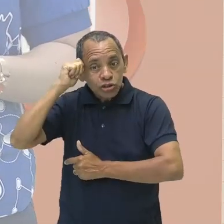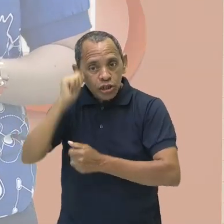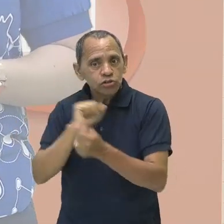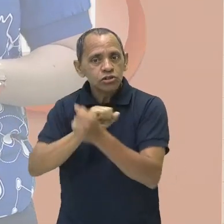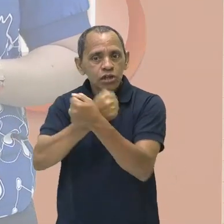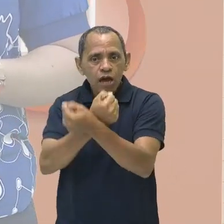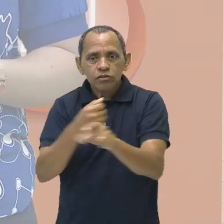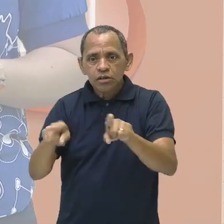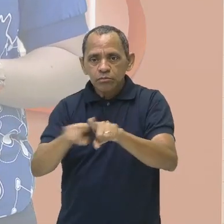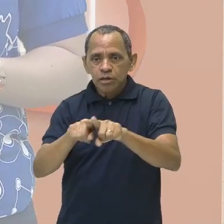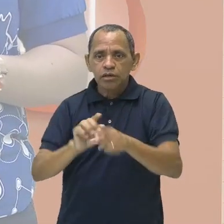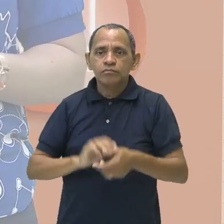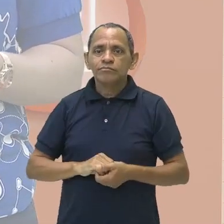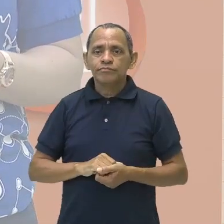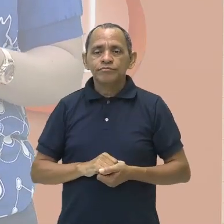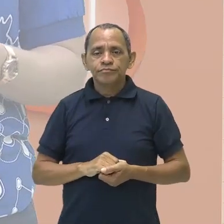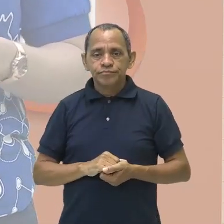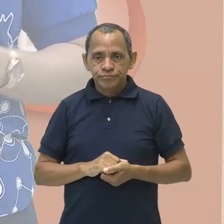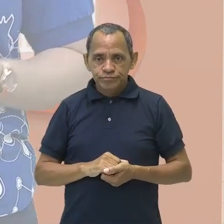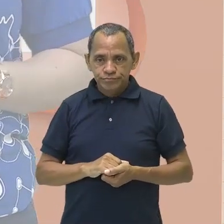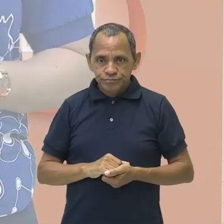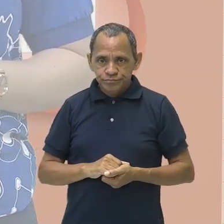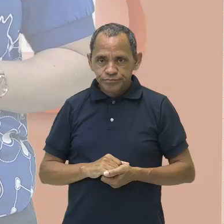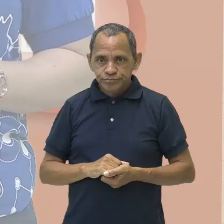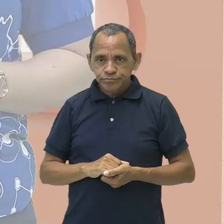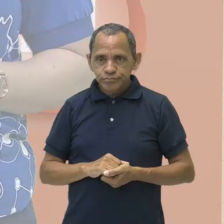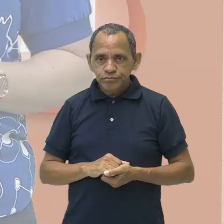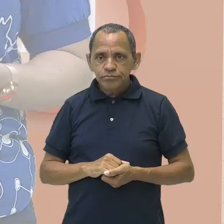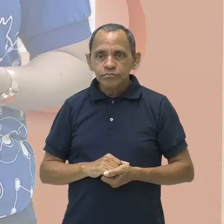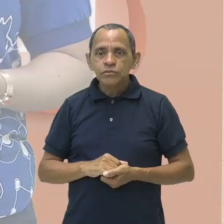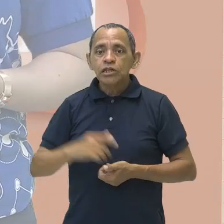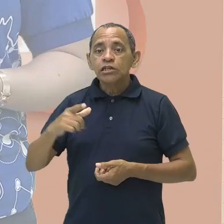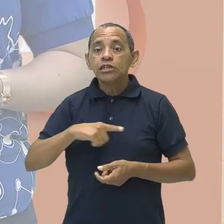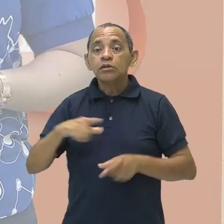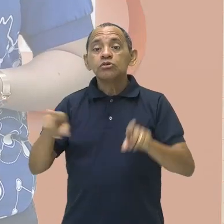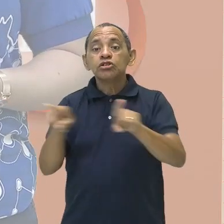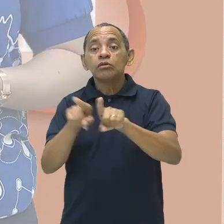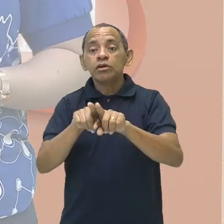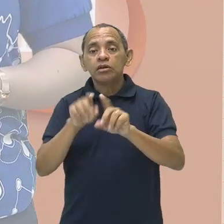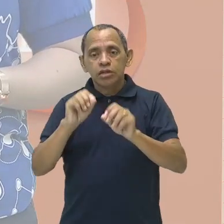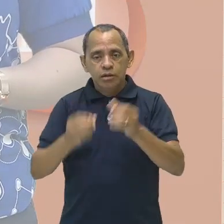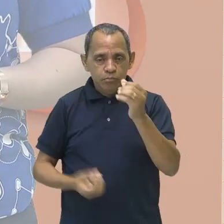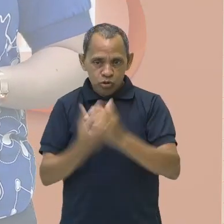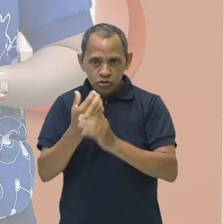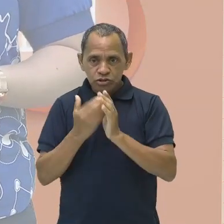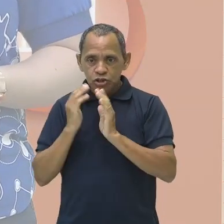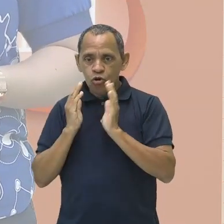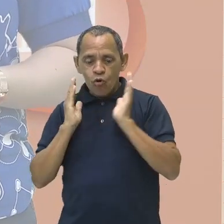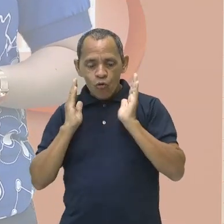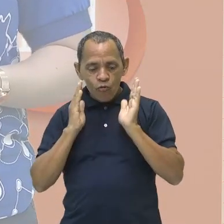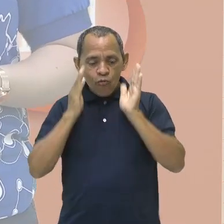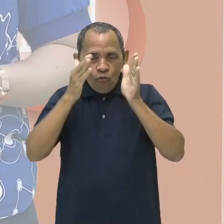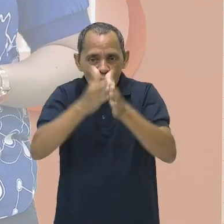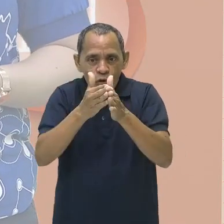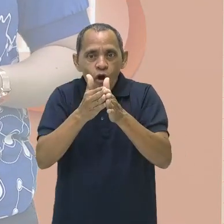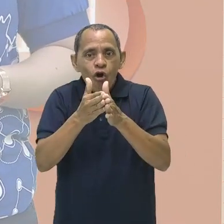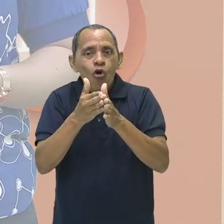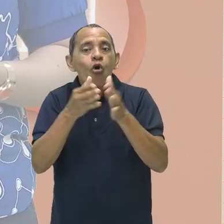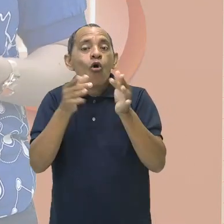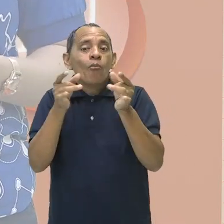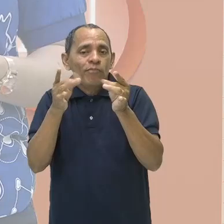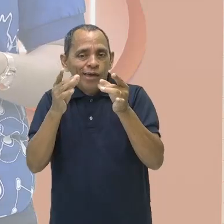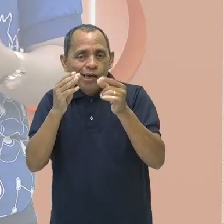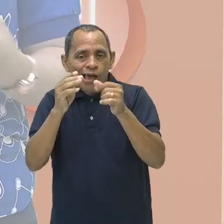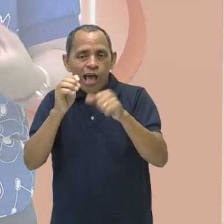escravizados africanos, certo? E também temos a produção voltada para o mercado